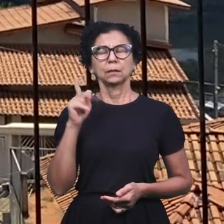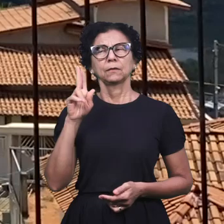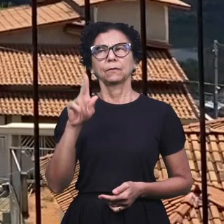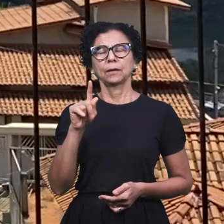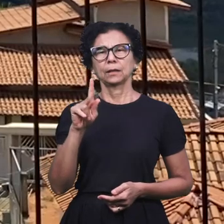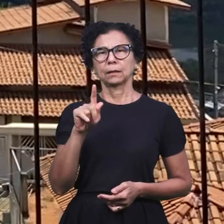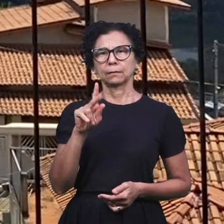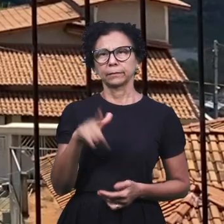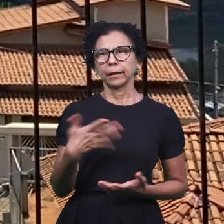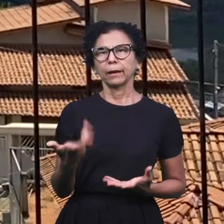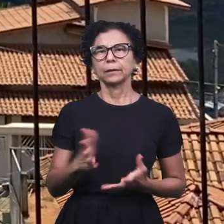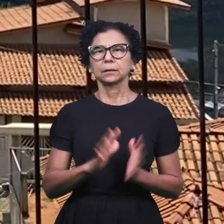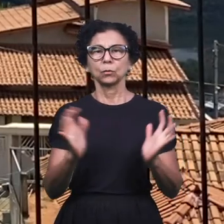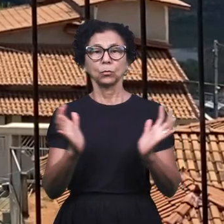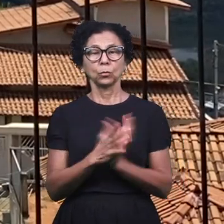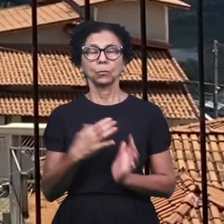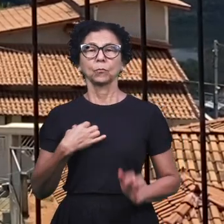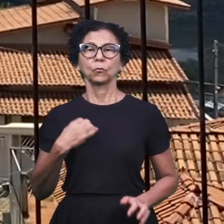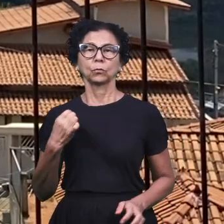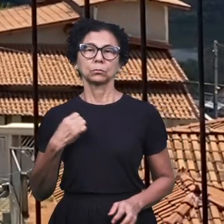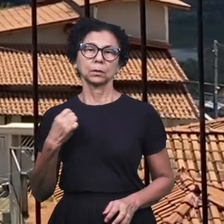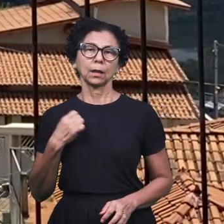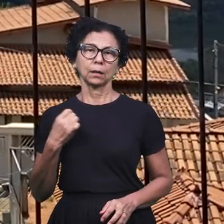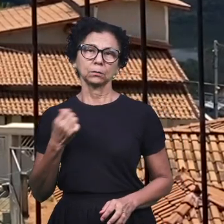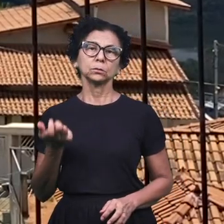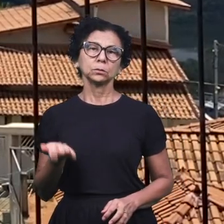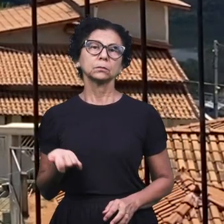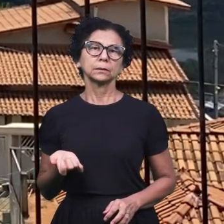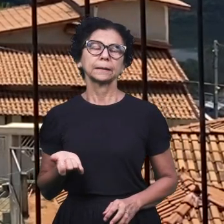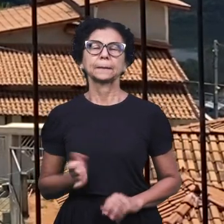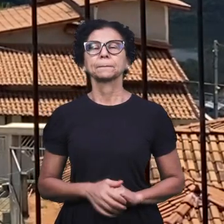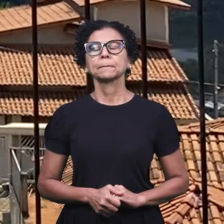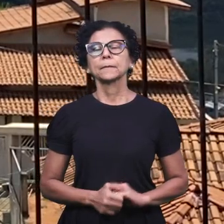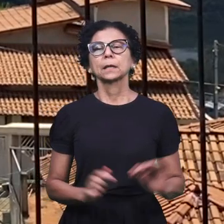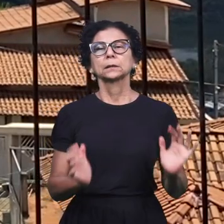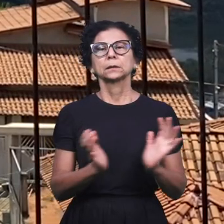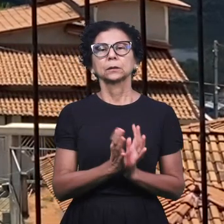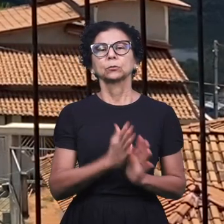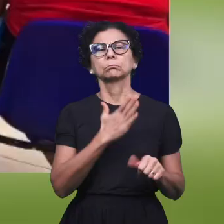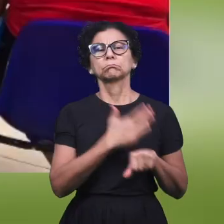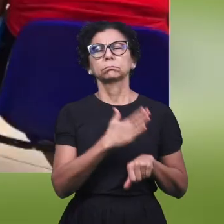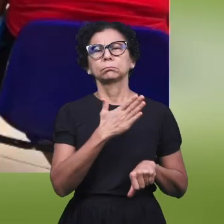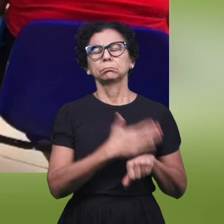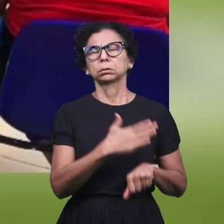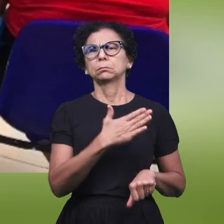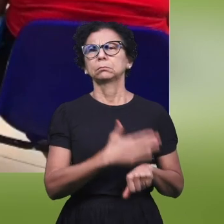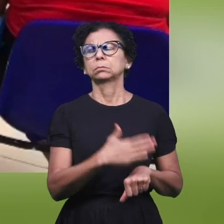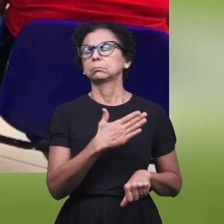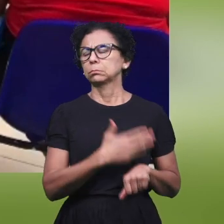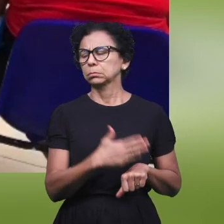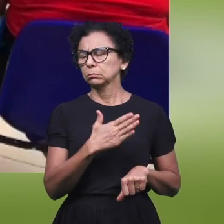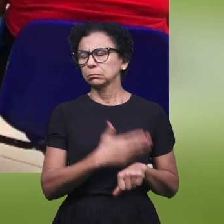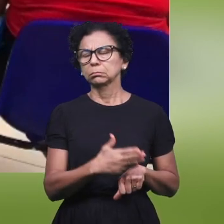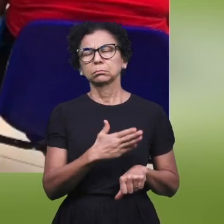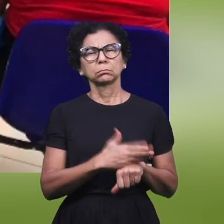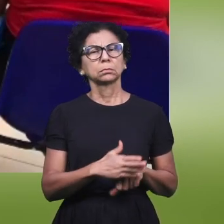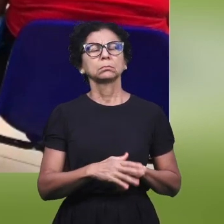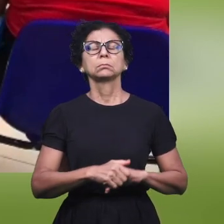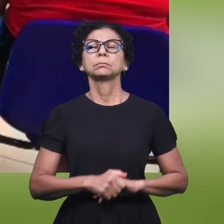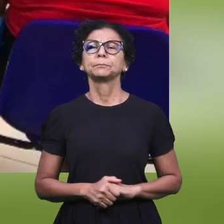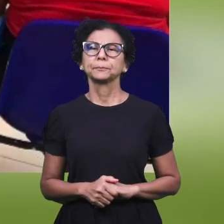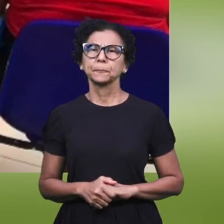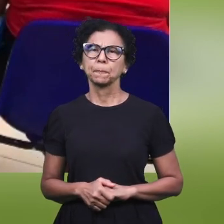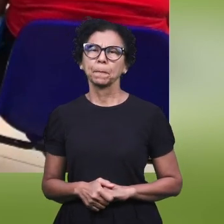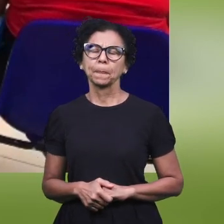Valadares é formada por irmãos voluntários. Esses irmãos, eles são treinados, né, teoricamente, na